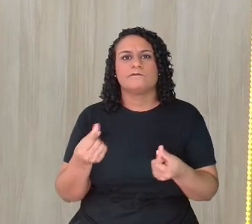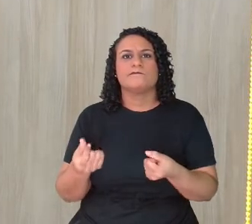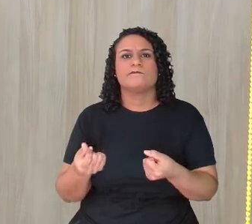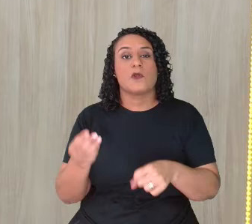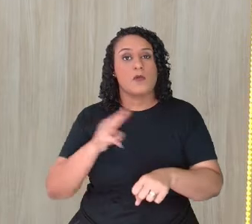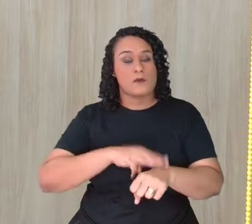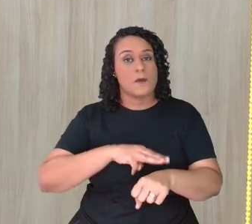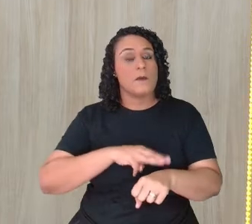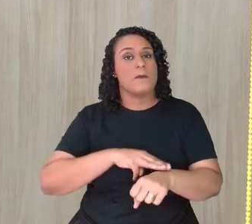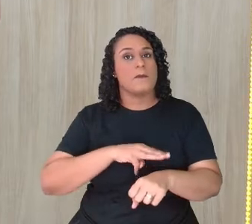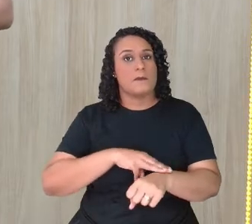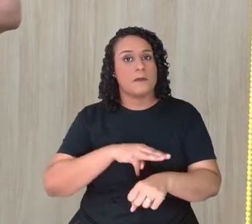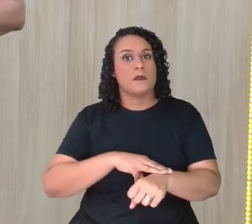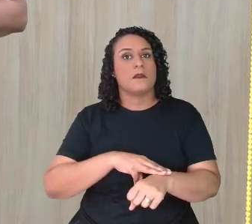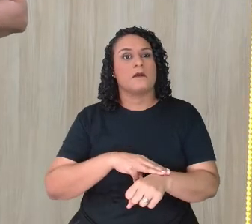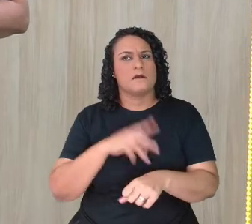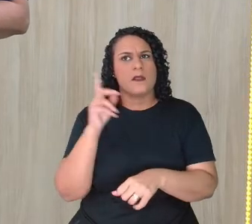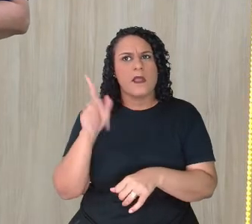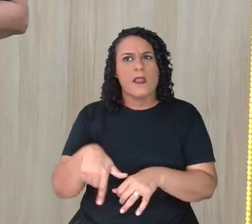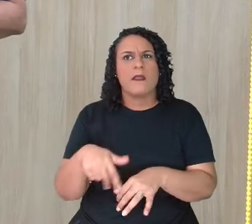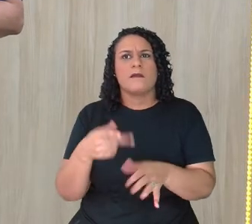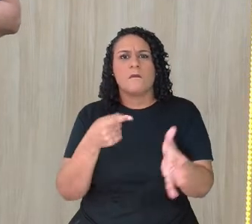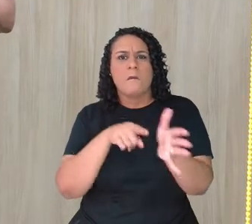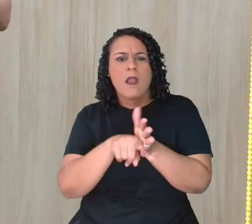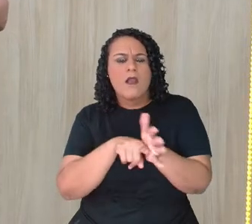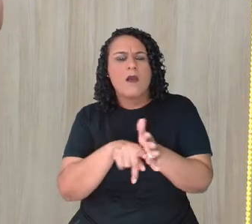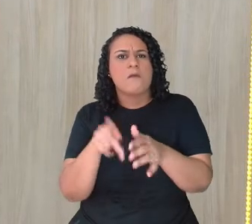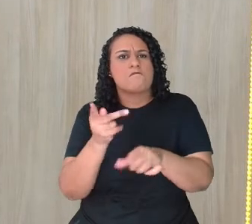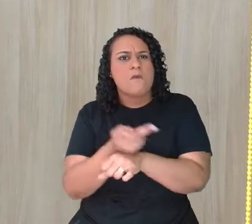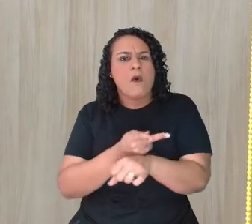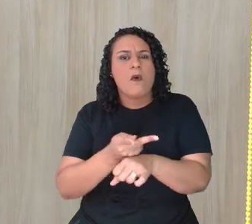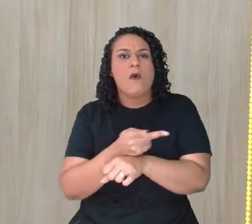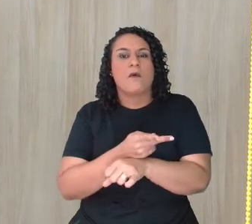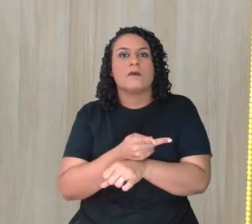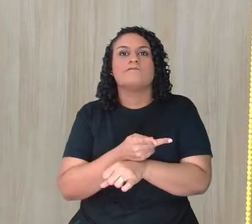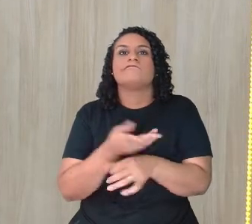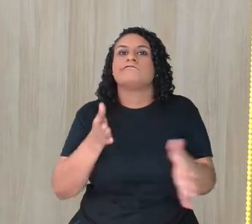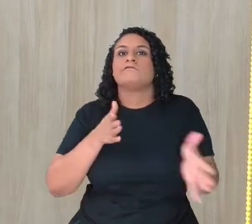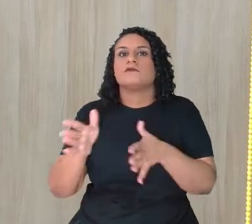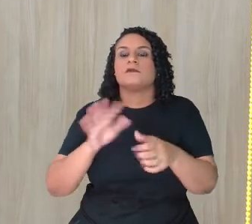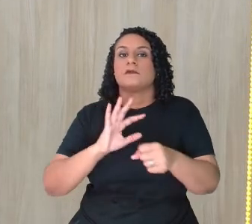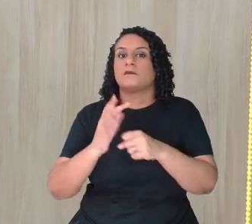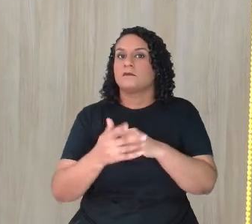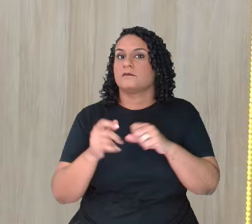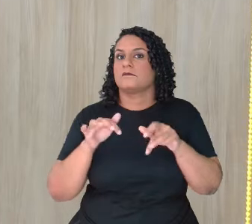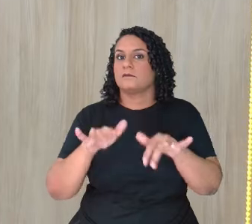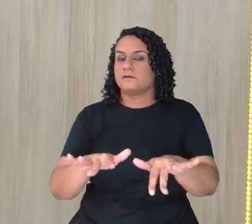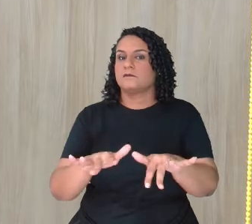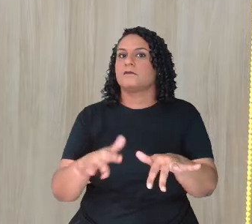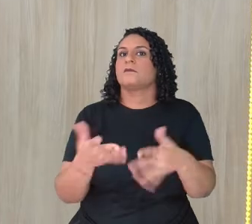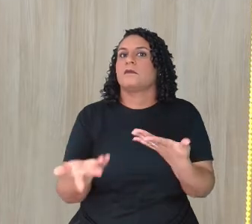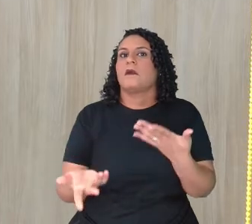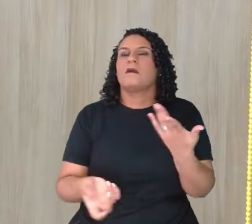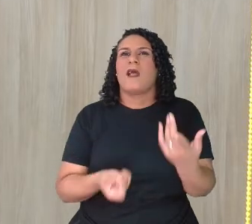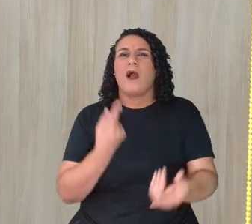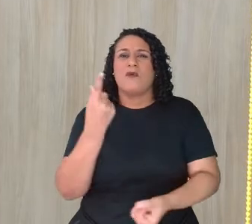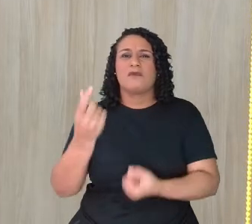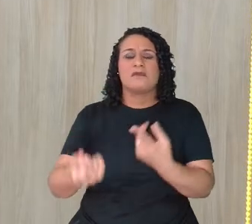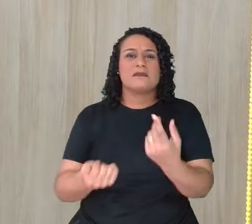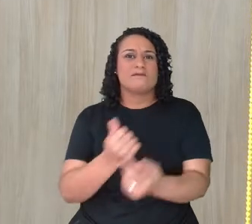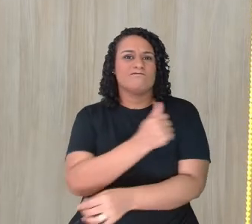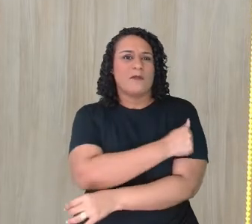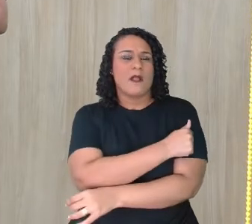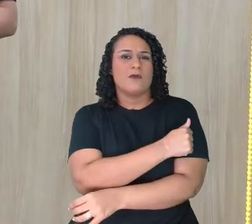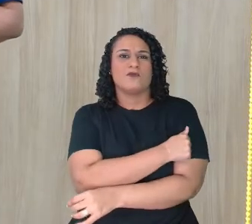nesse momento é um momento de busca, porque nesse processo de pandemia, muitos alunos têm desanimado, não